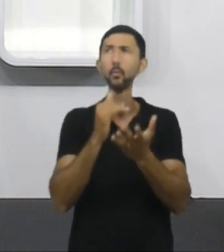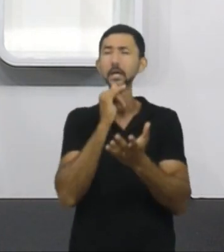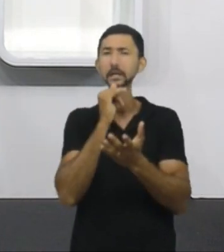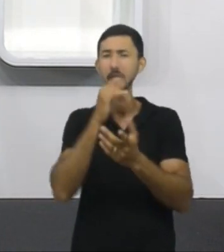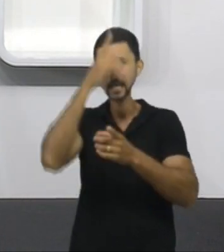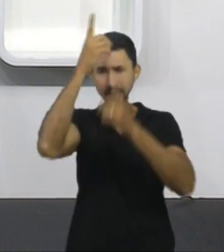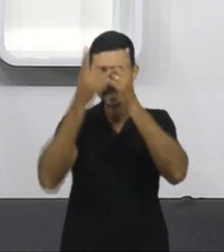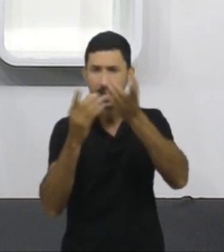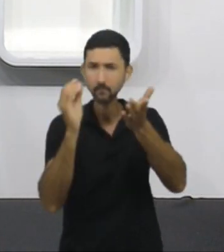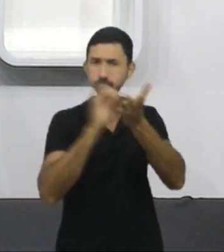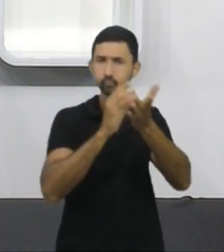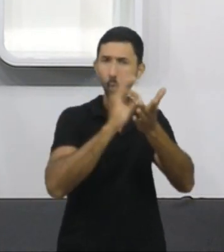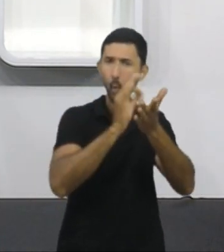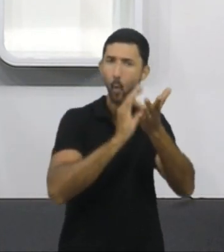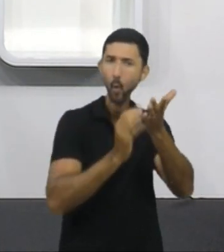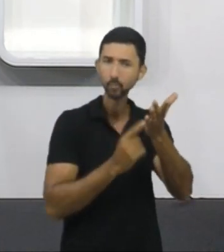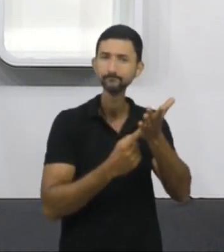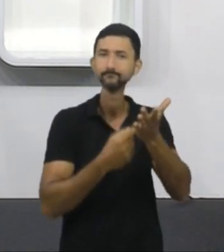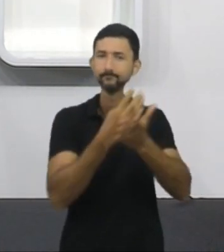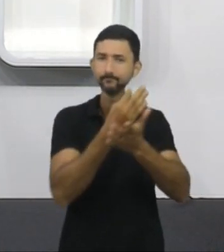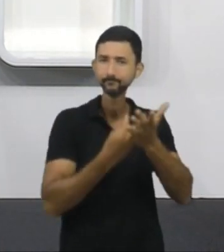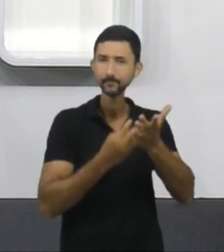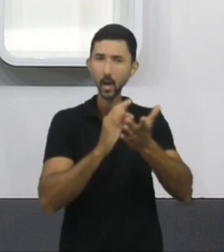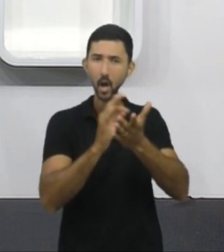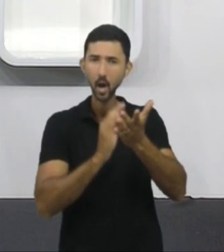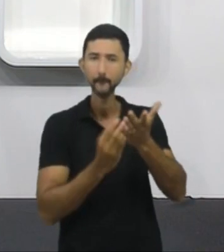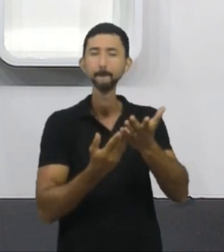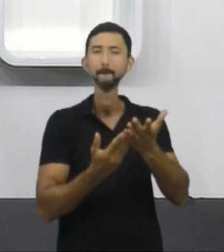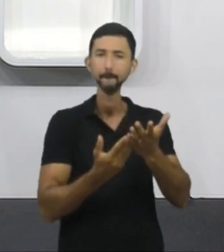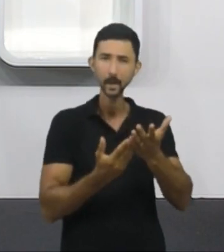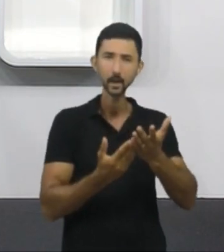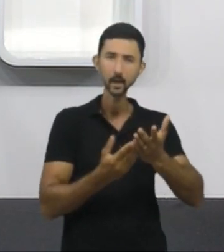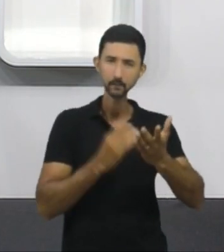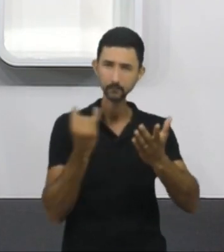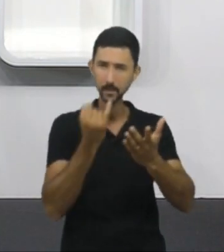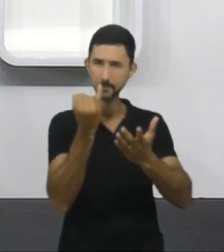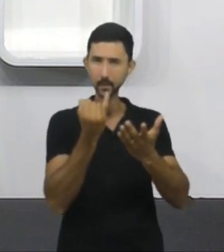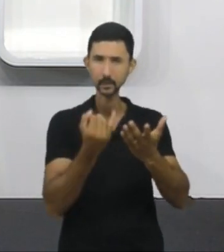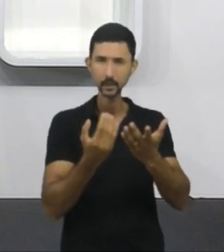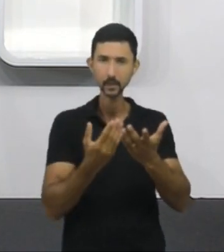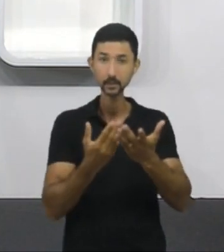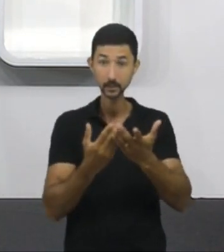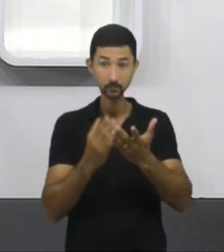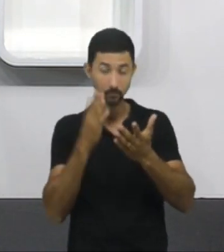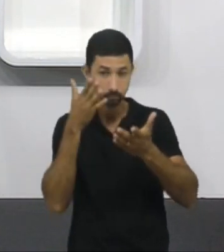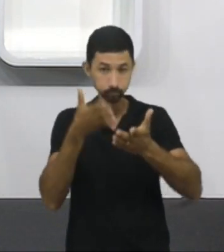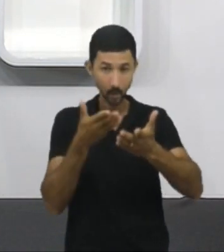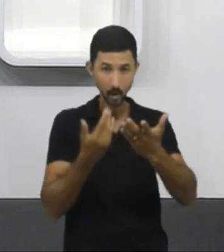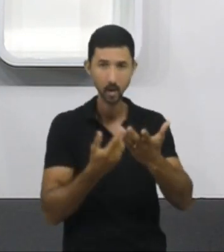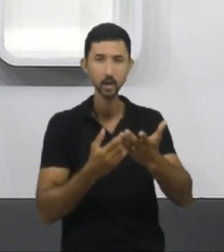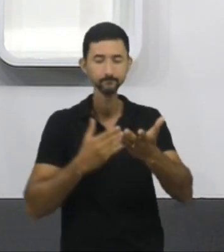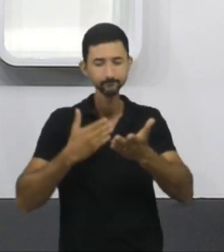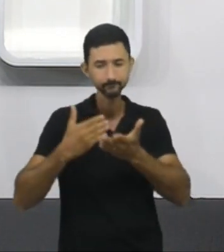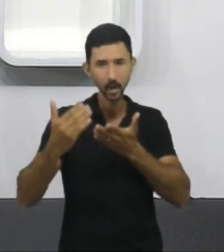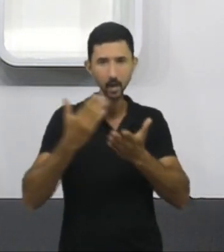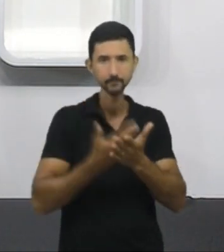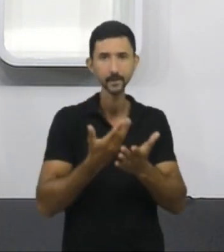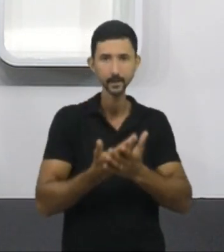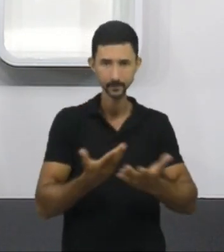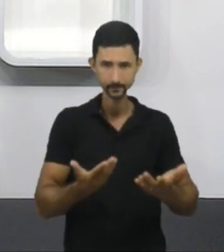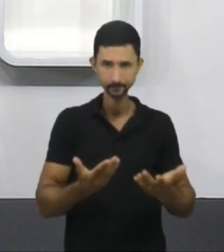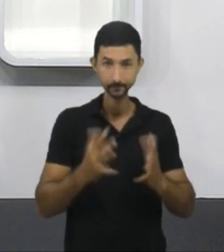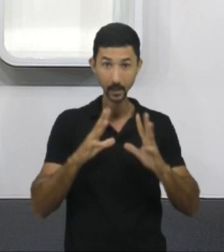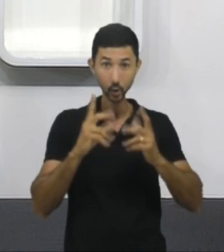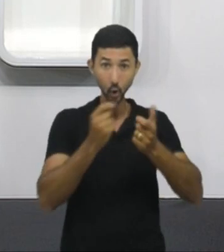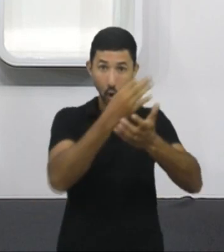essas ideias, elas se articulam, elas se organizam e é muito importante você não perder isso de vista ao longo dessa aula.